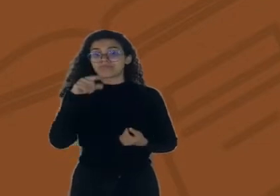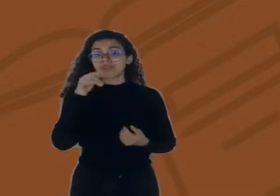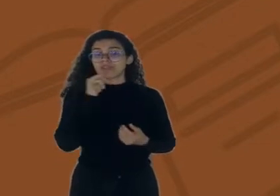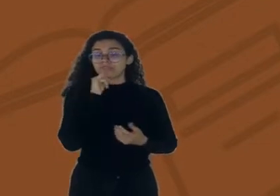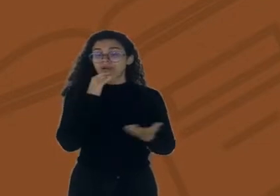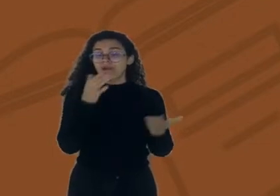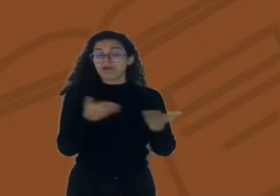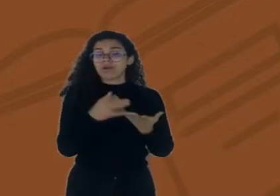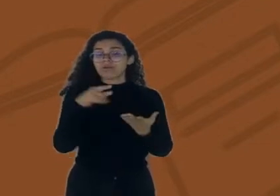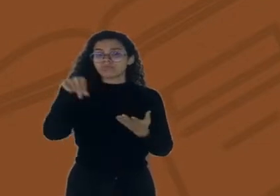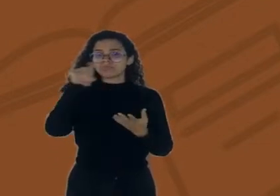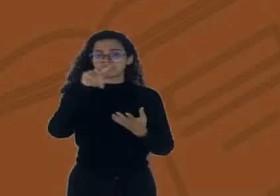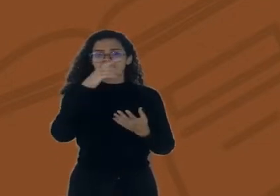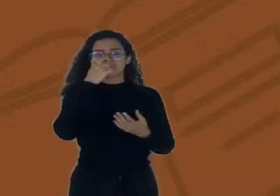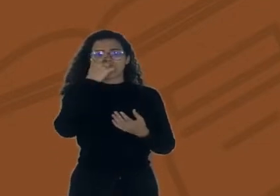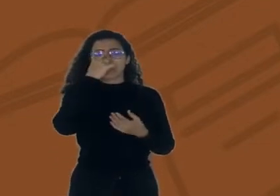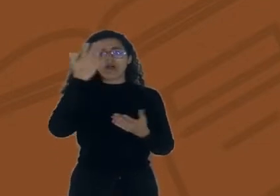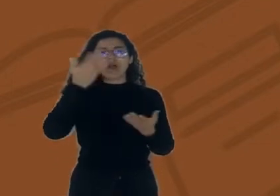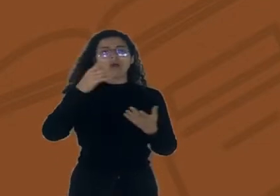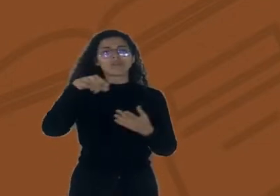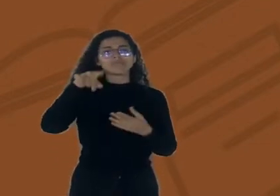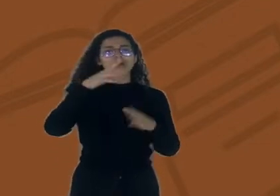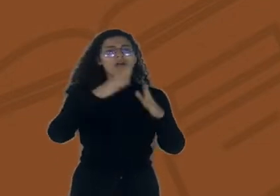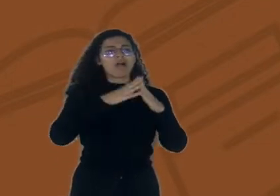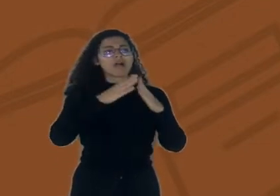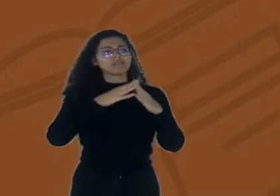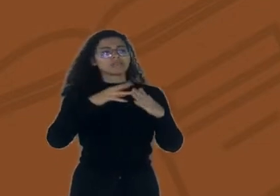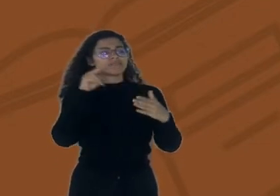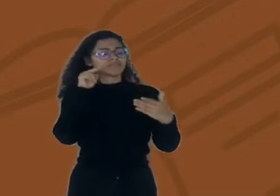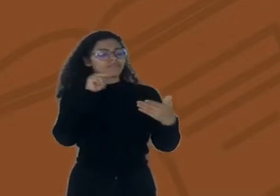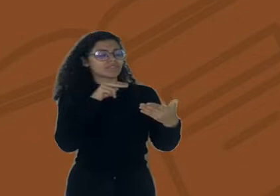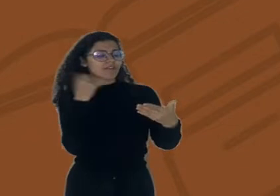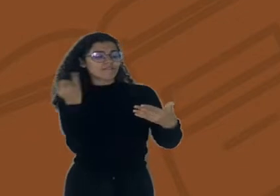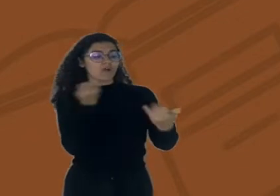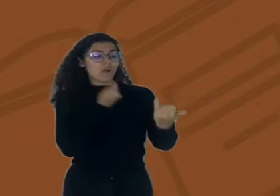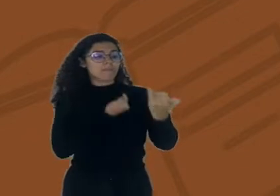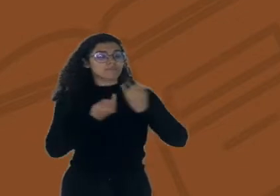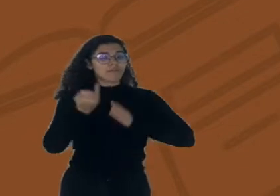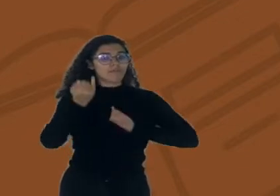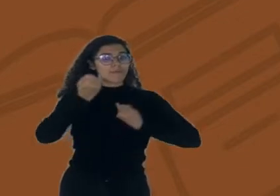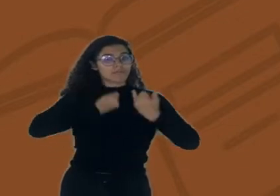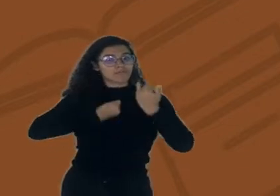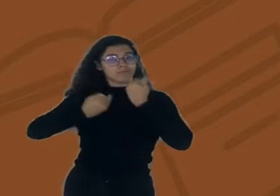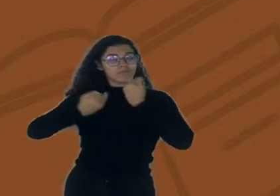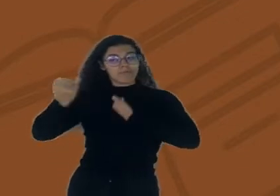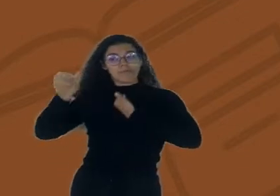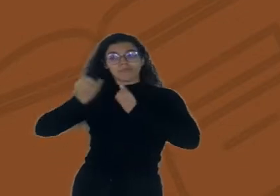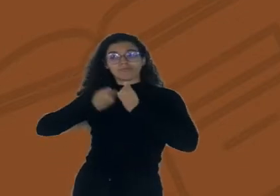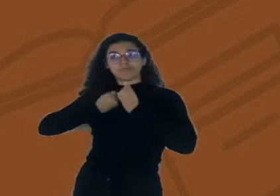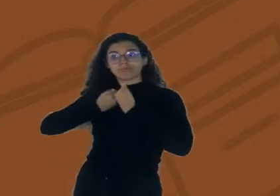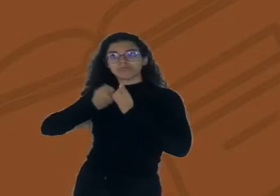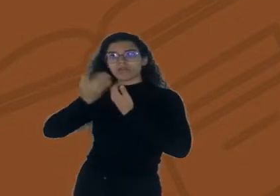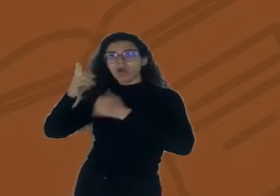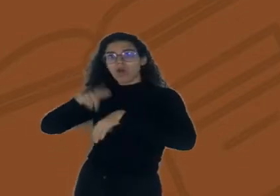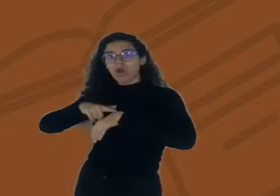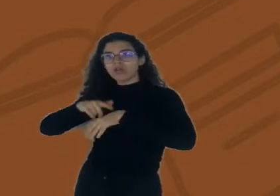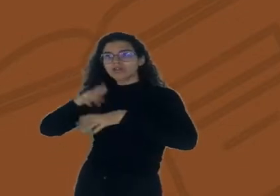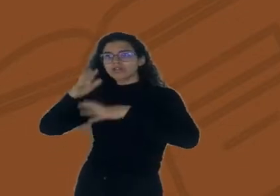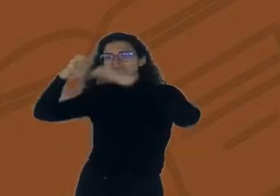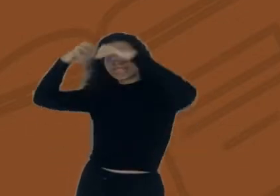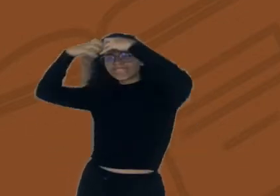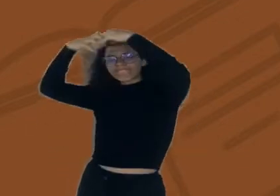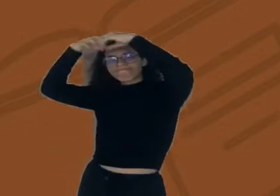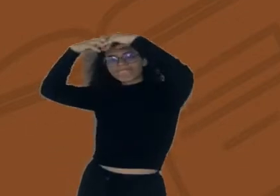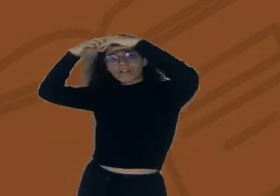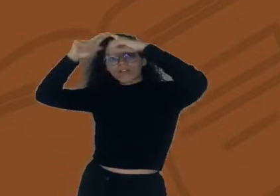telinha, recebendo essas informações, estão processando para depois